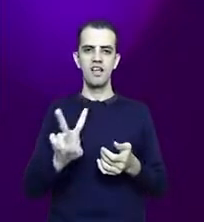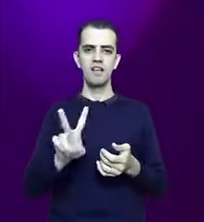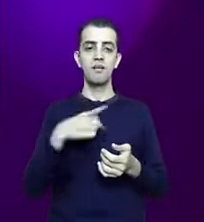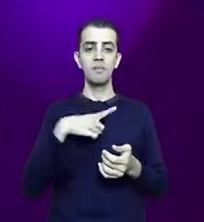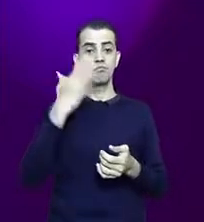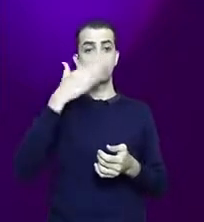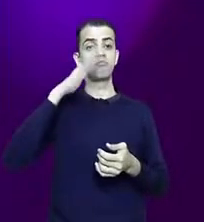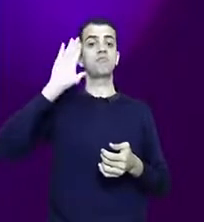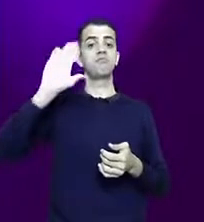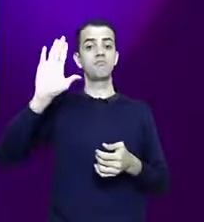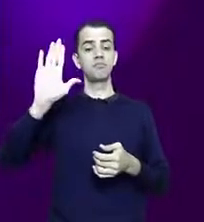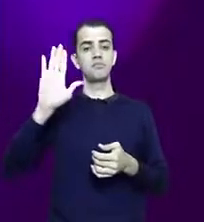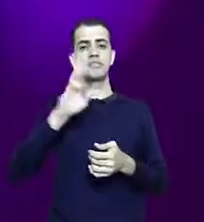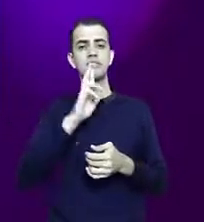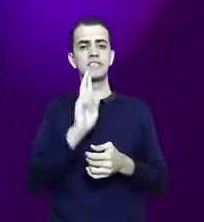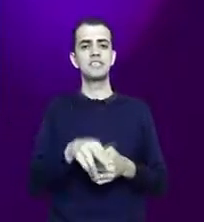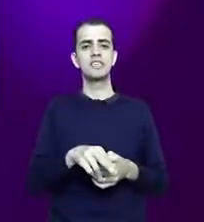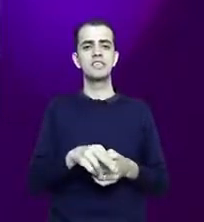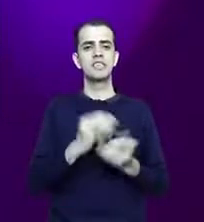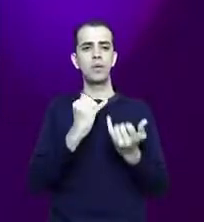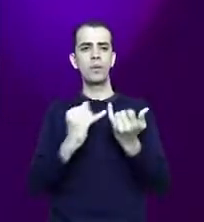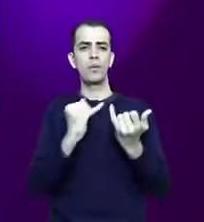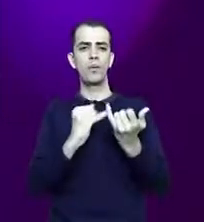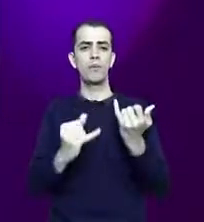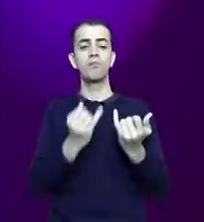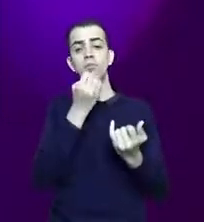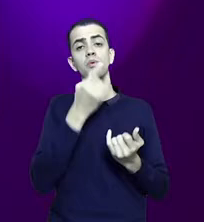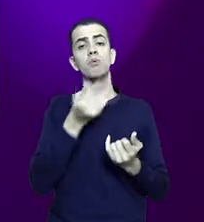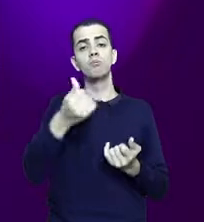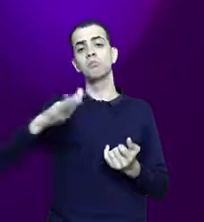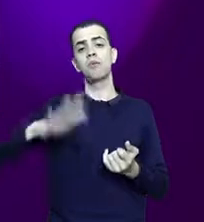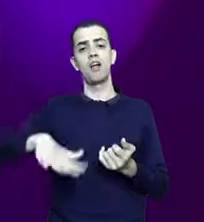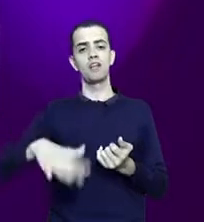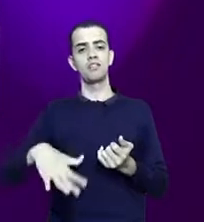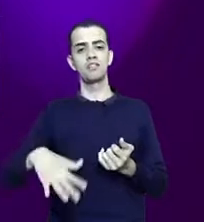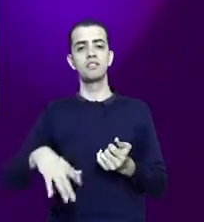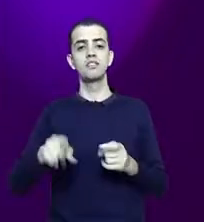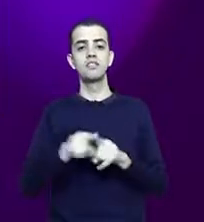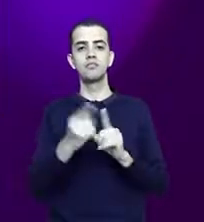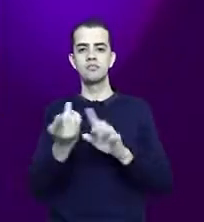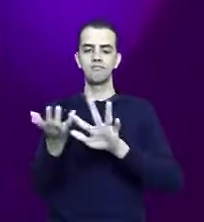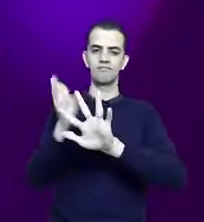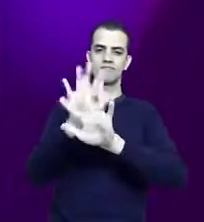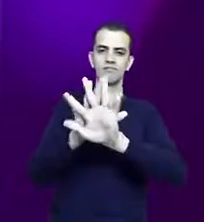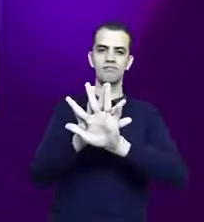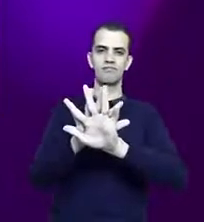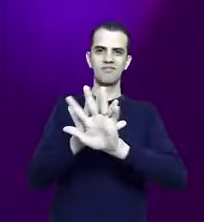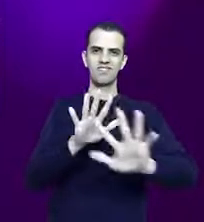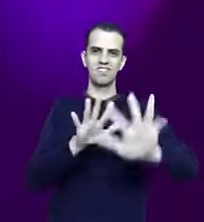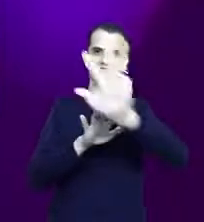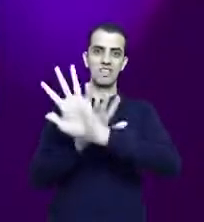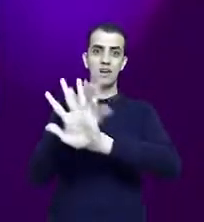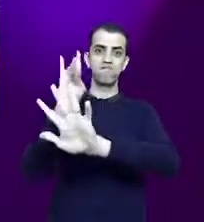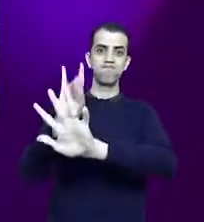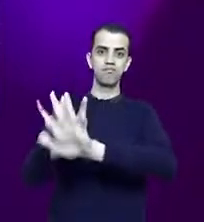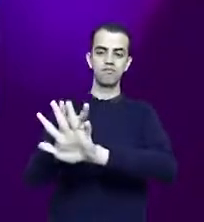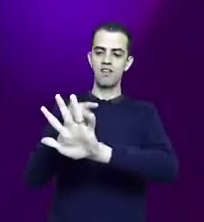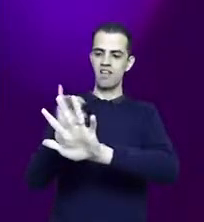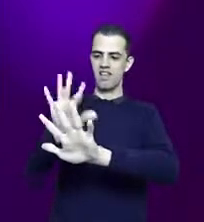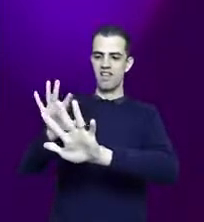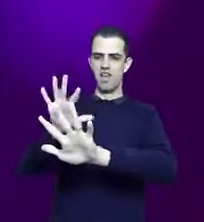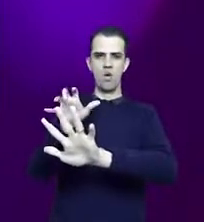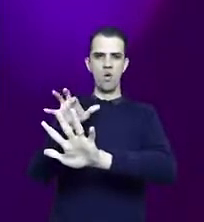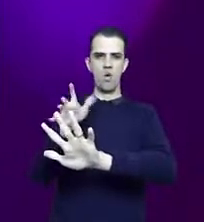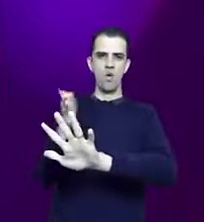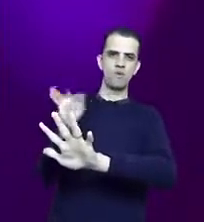utilizando essa técnica. A grande vantagem é o baixo custo, essa possibilidade de sobreposição de imagens, como vocês estão vendo aí, e a possibilidade de